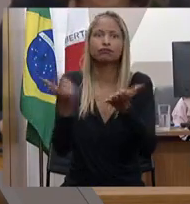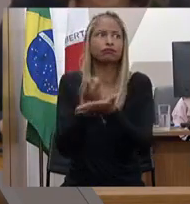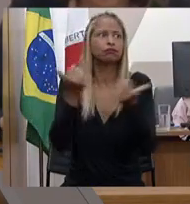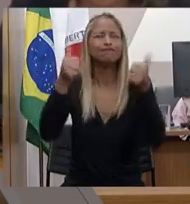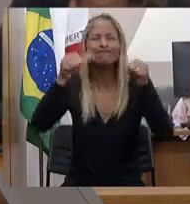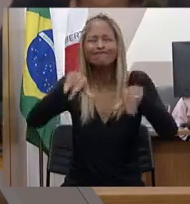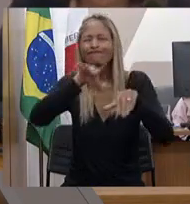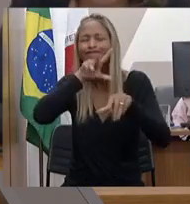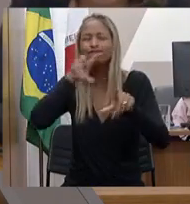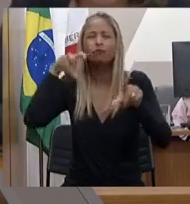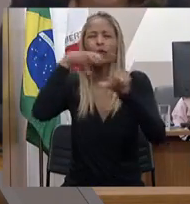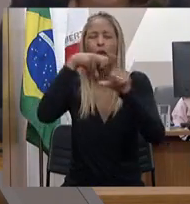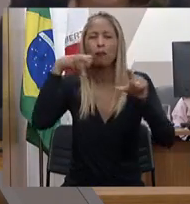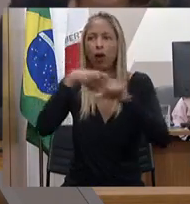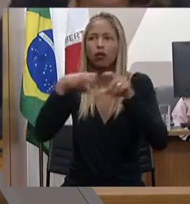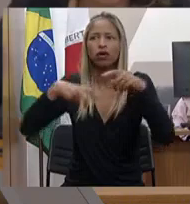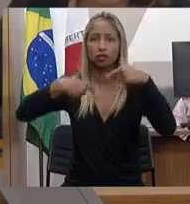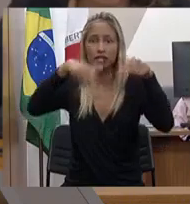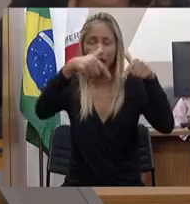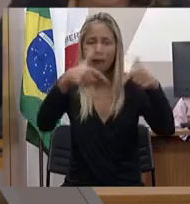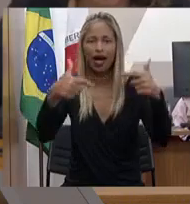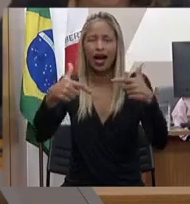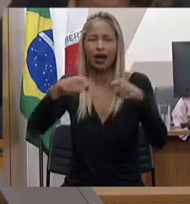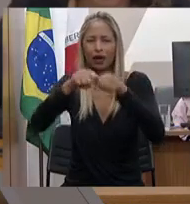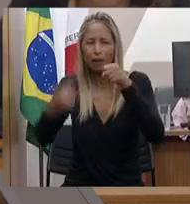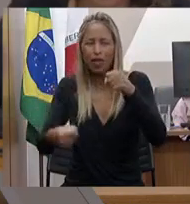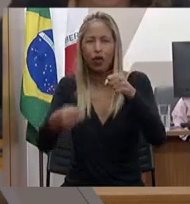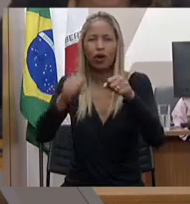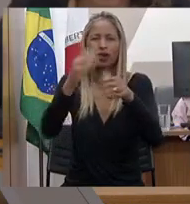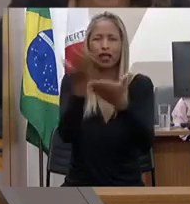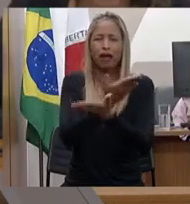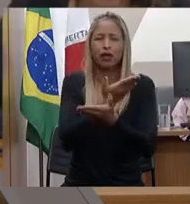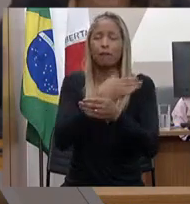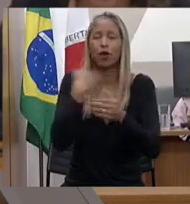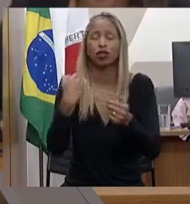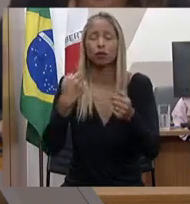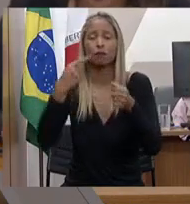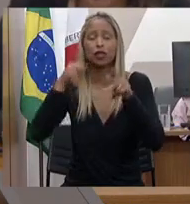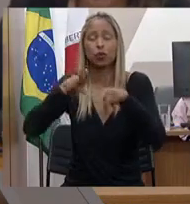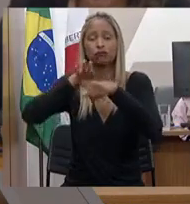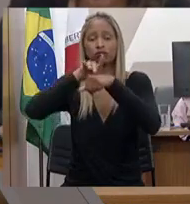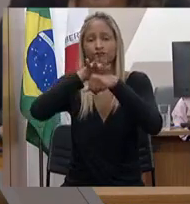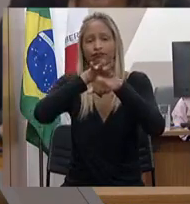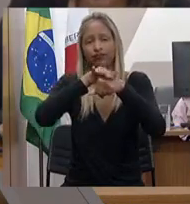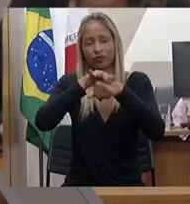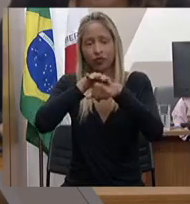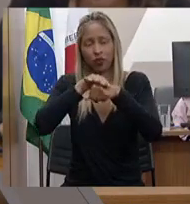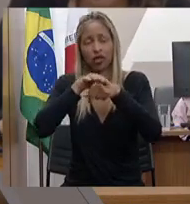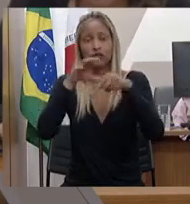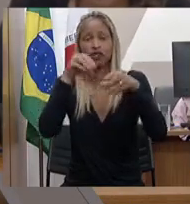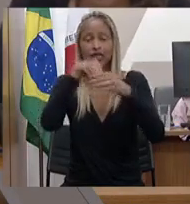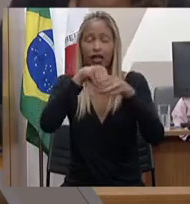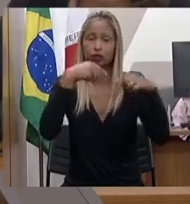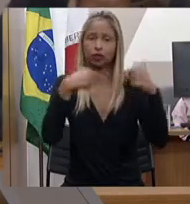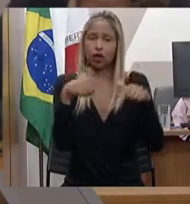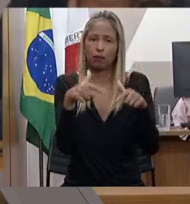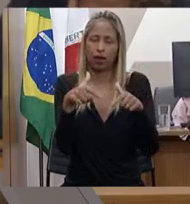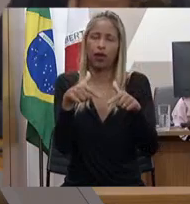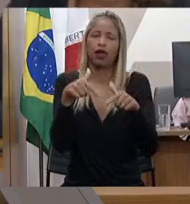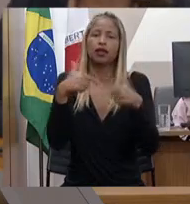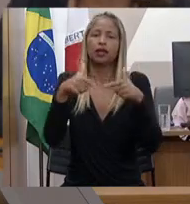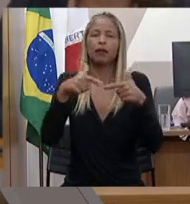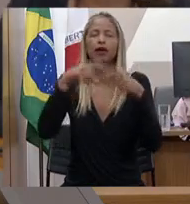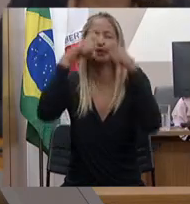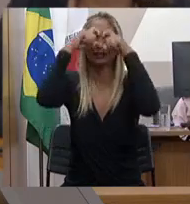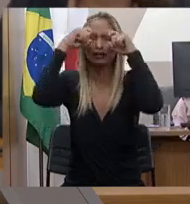que são os acidentes as doenças ocupacionais as pessoas adoecendo né no trabalho trabalho